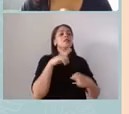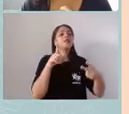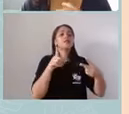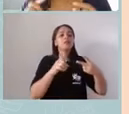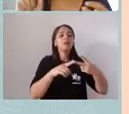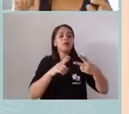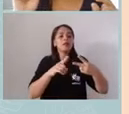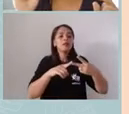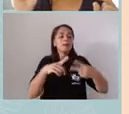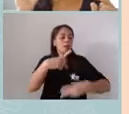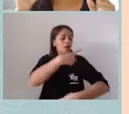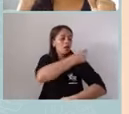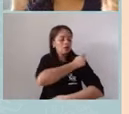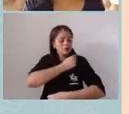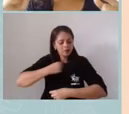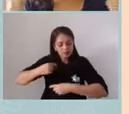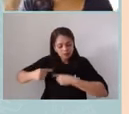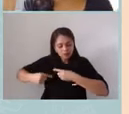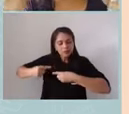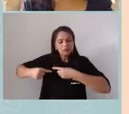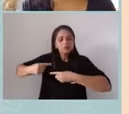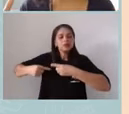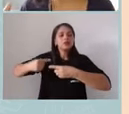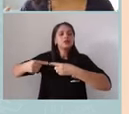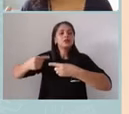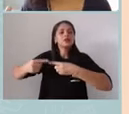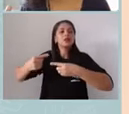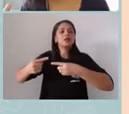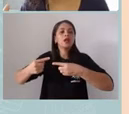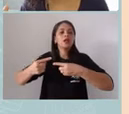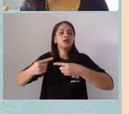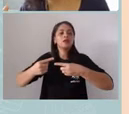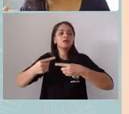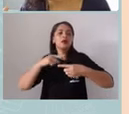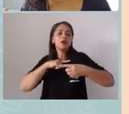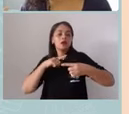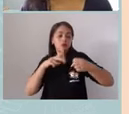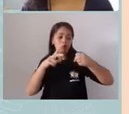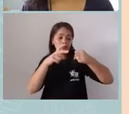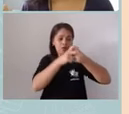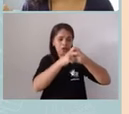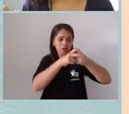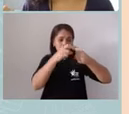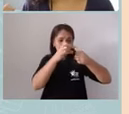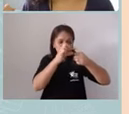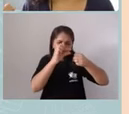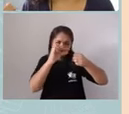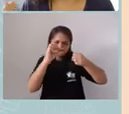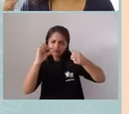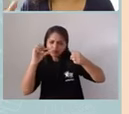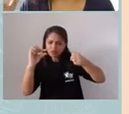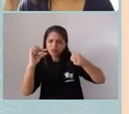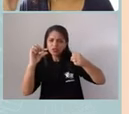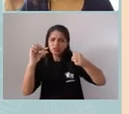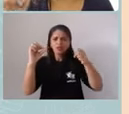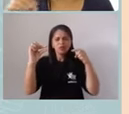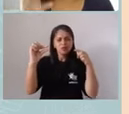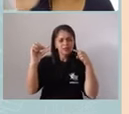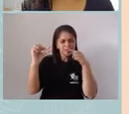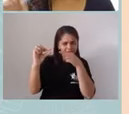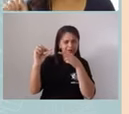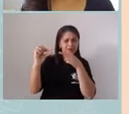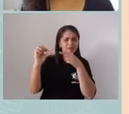que elas vão usar um fragmento ali do material genético do vírus, certo? E